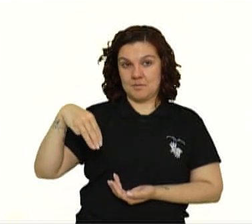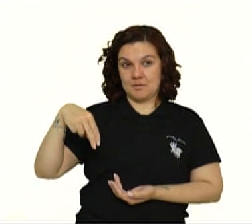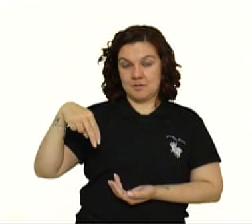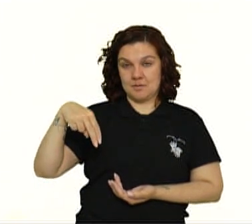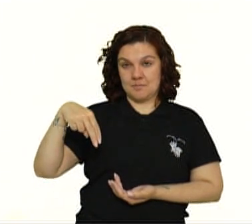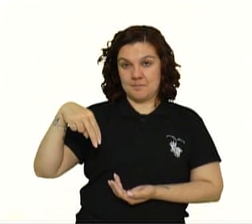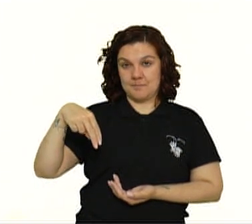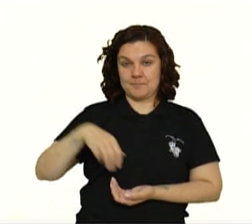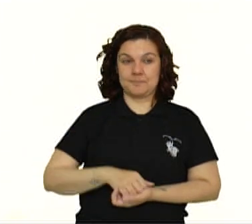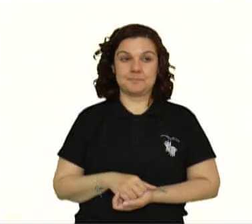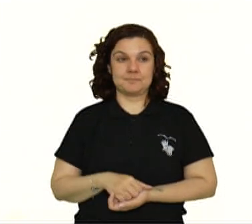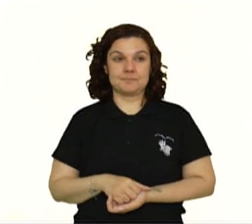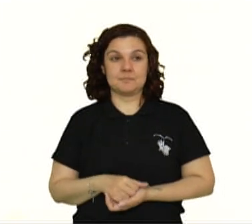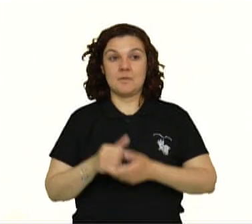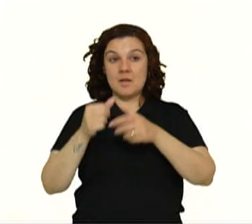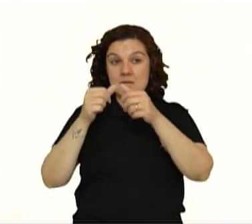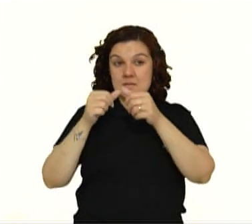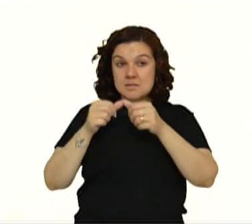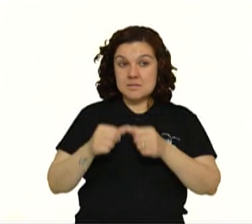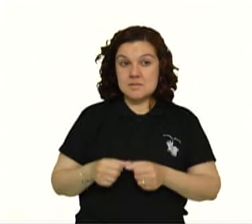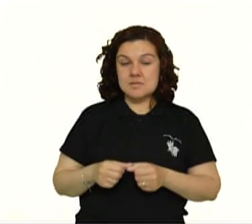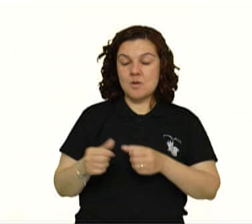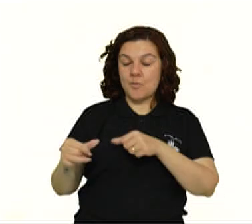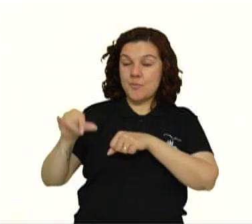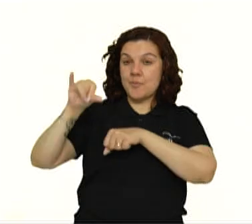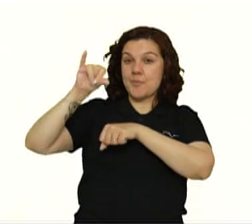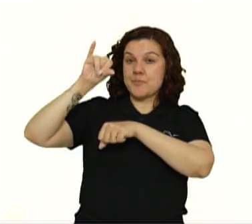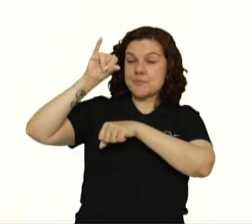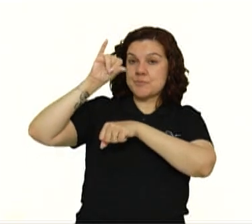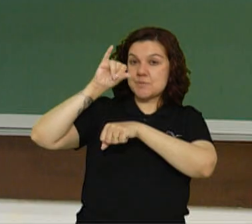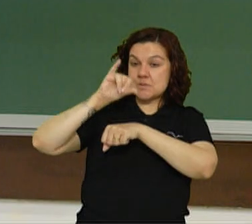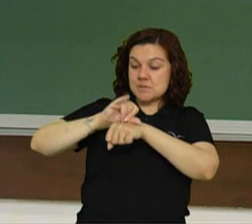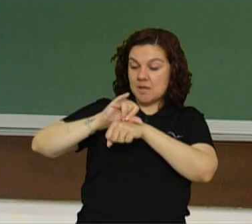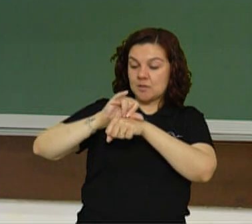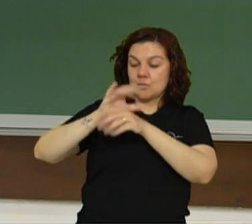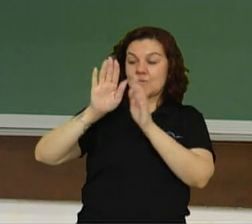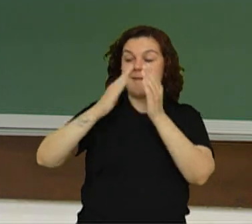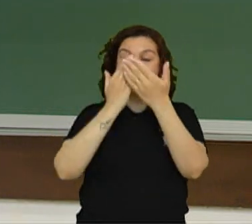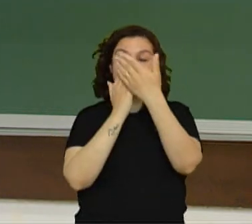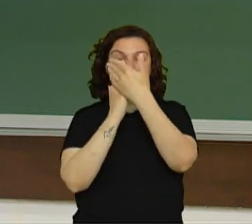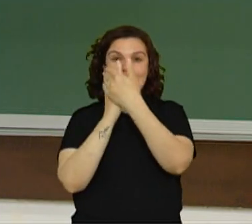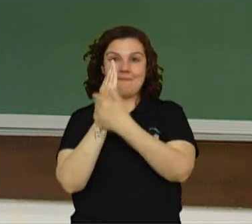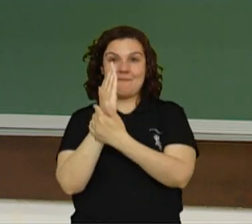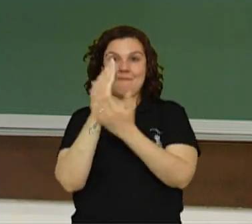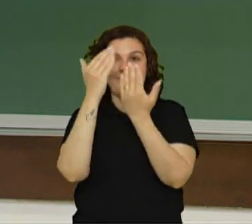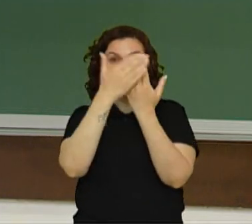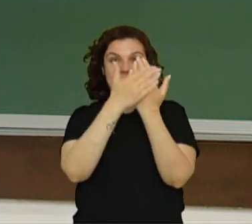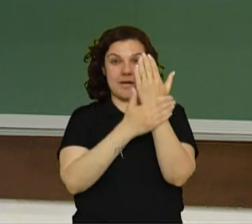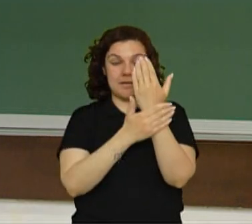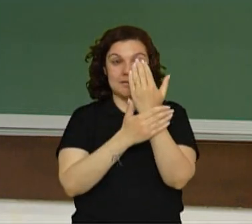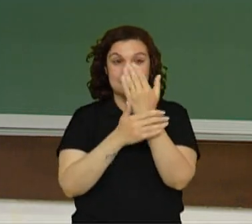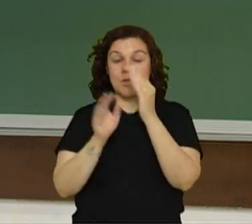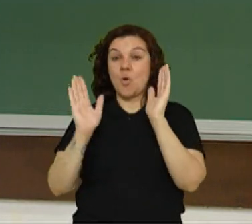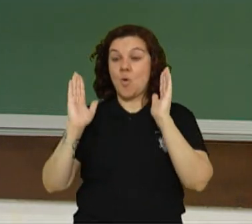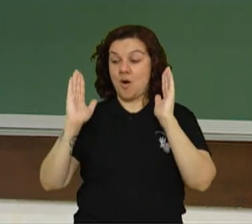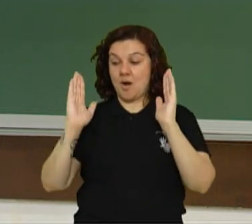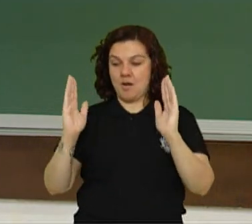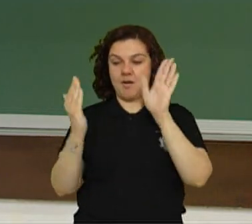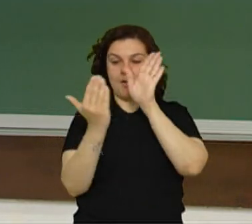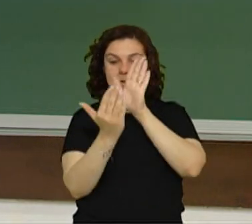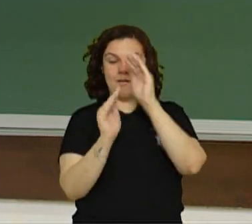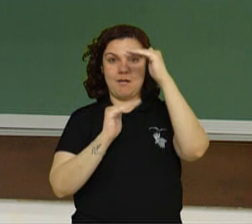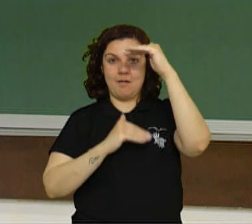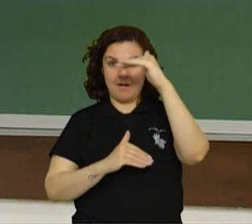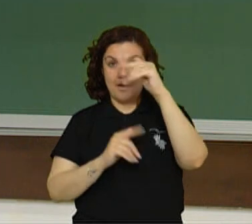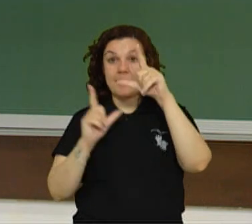M e N são os centros das faces desse cubo. Então, cada uma das faces